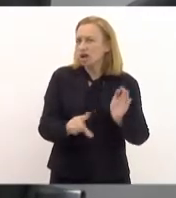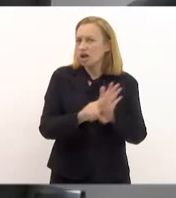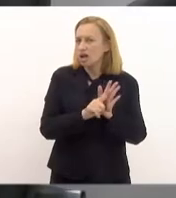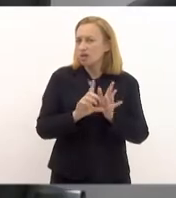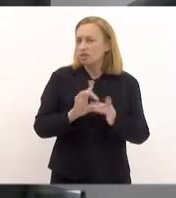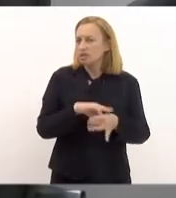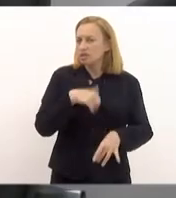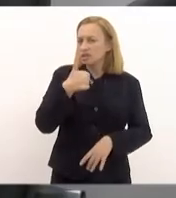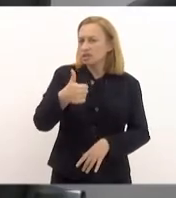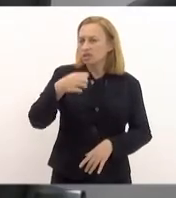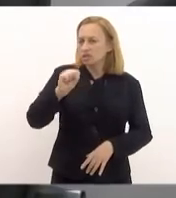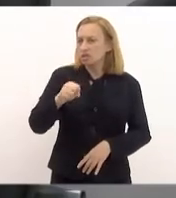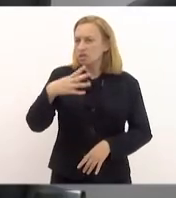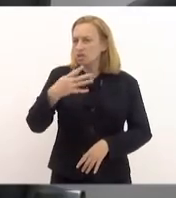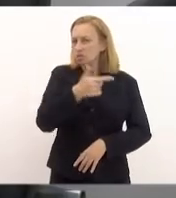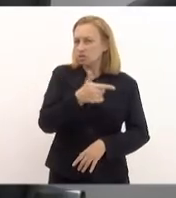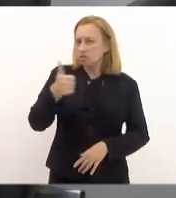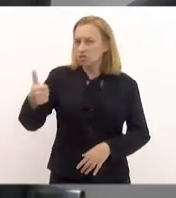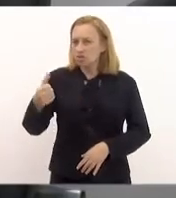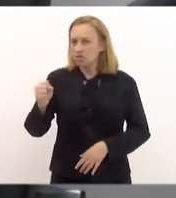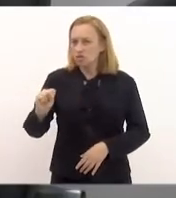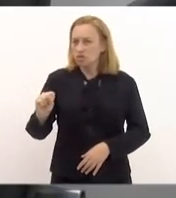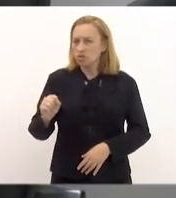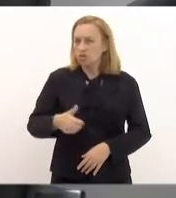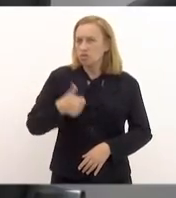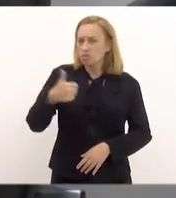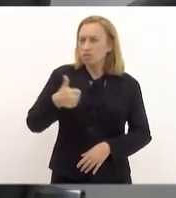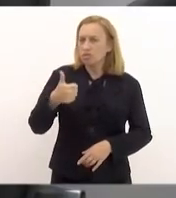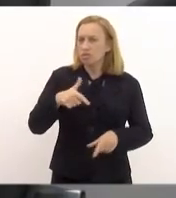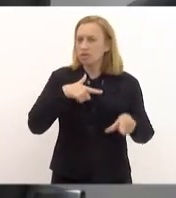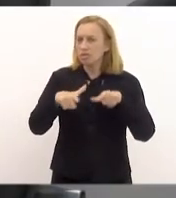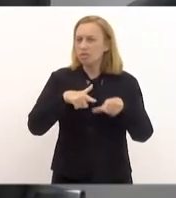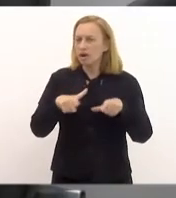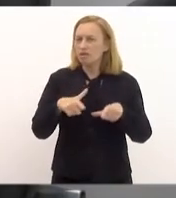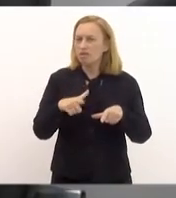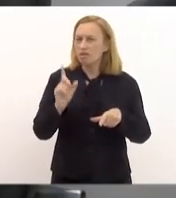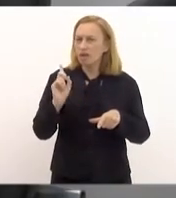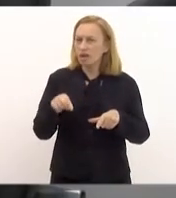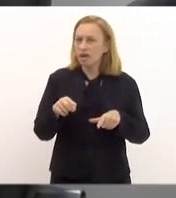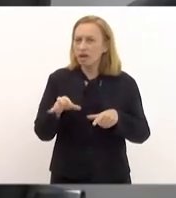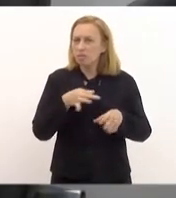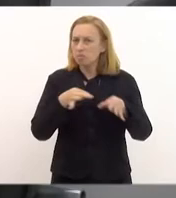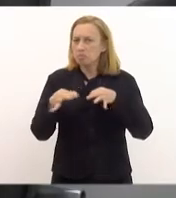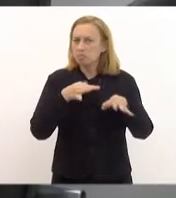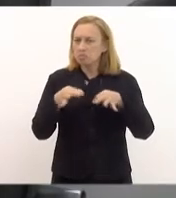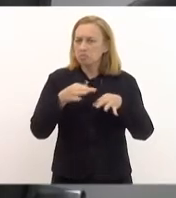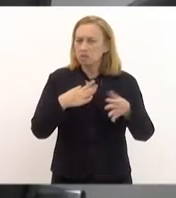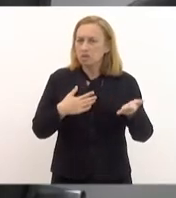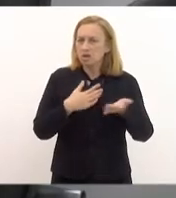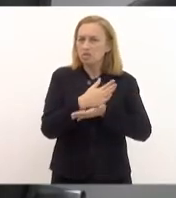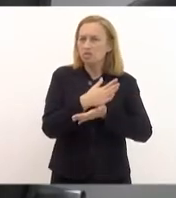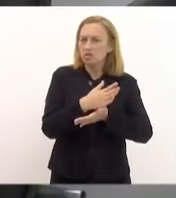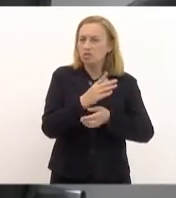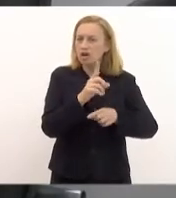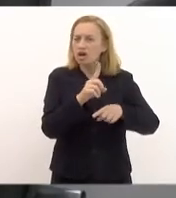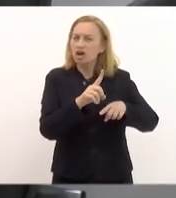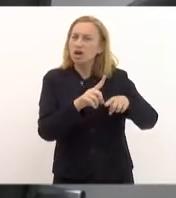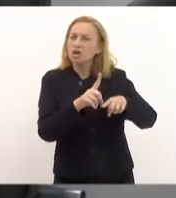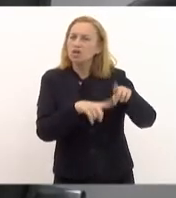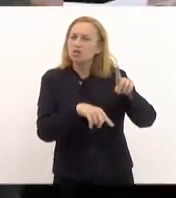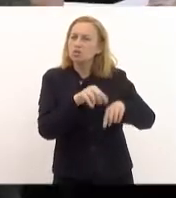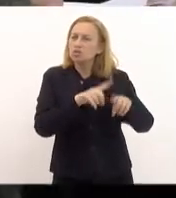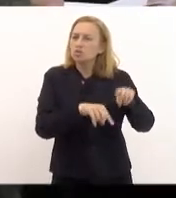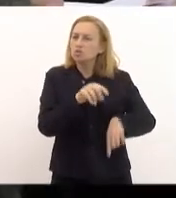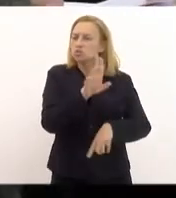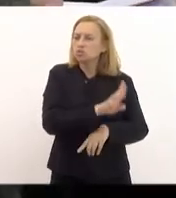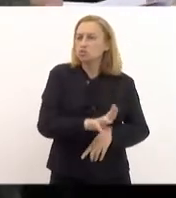Complementar 184/2018, o primeiro dever de casa era elaborar e aprovar os instrumentos, né, da governança